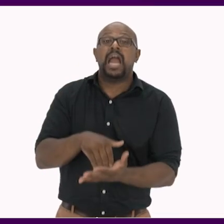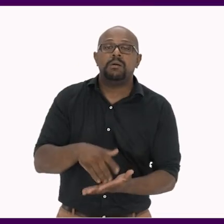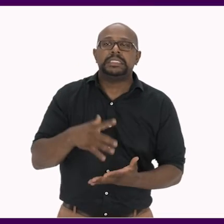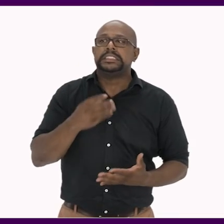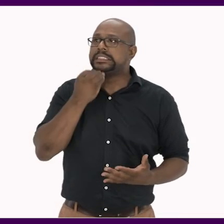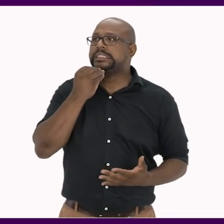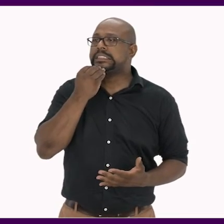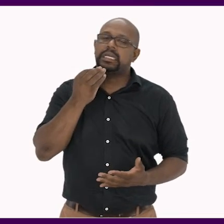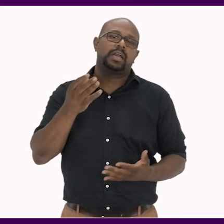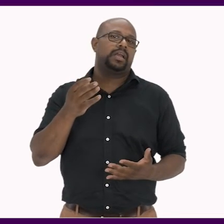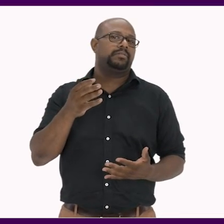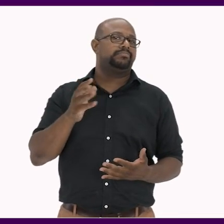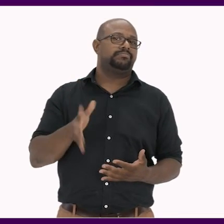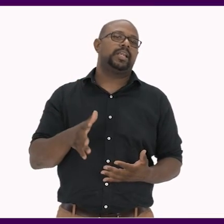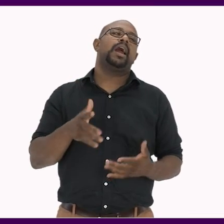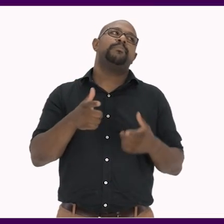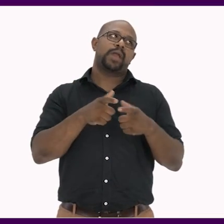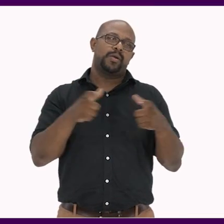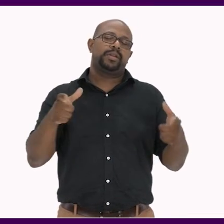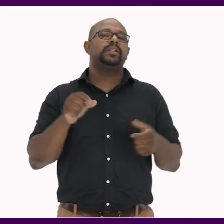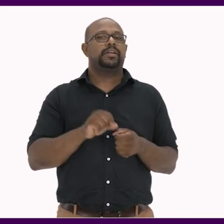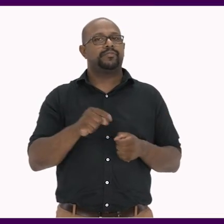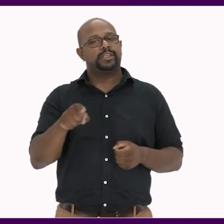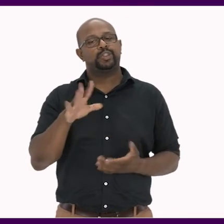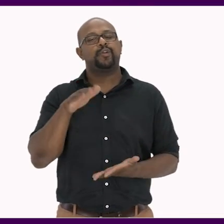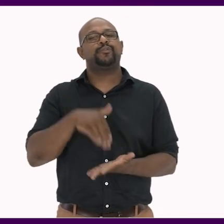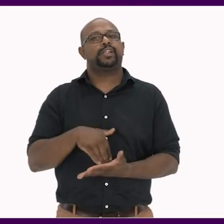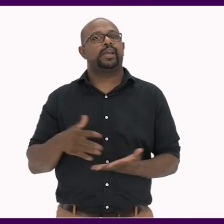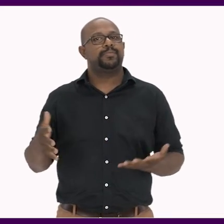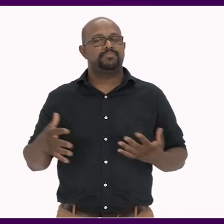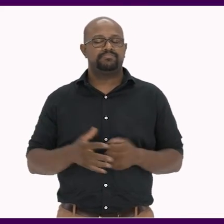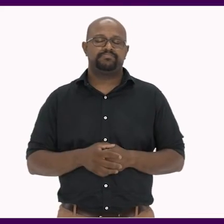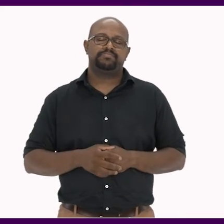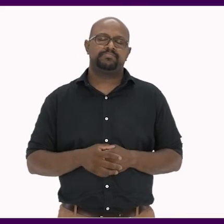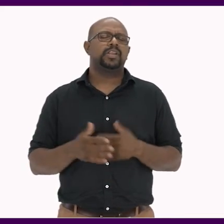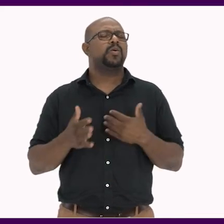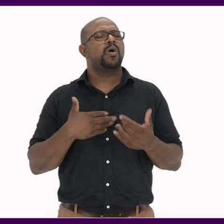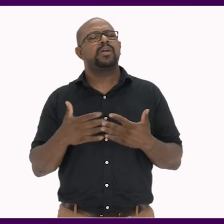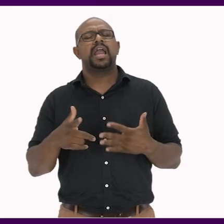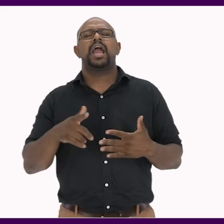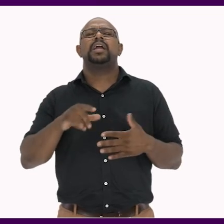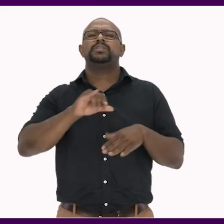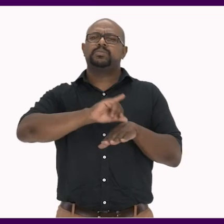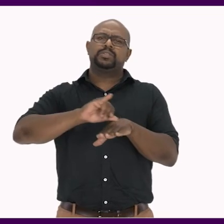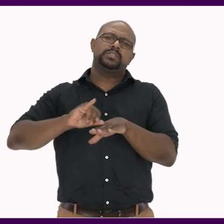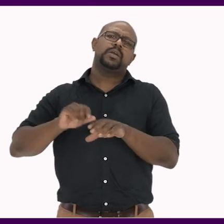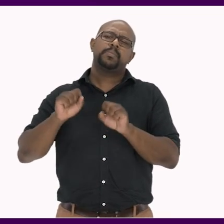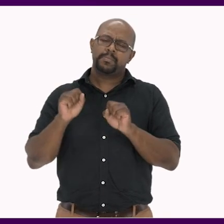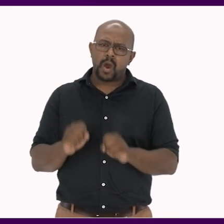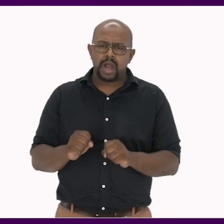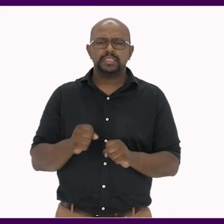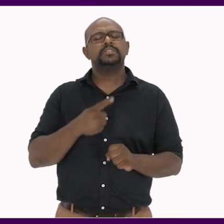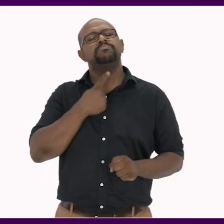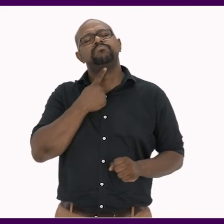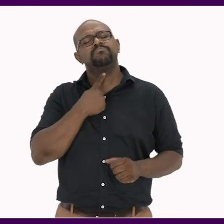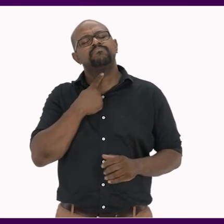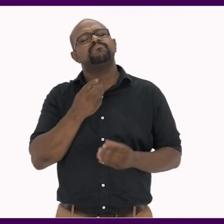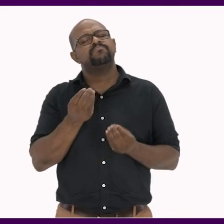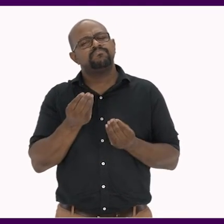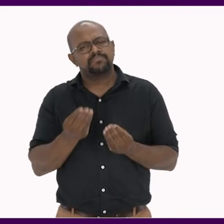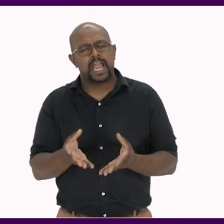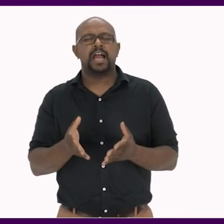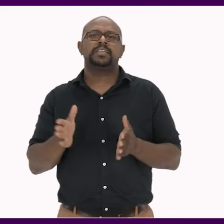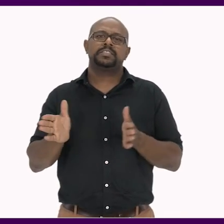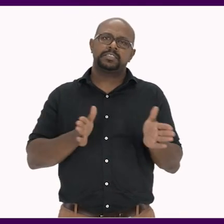já montada, o que ainda é muito comum, infelizmente. Qualquer exposição pode nascer com o desejo de